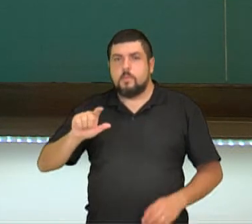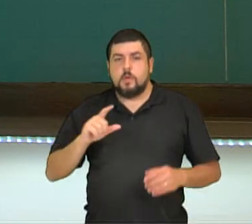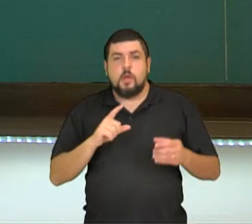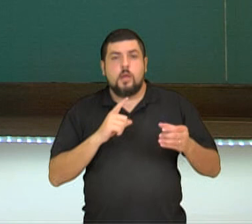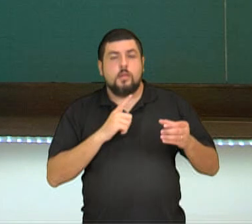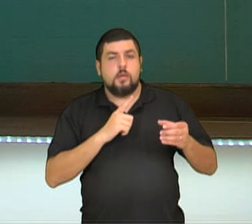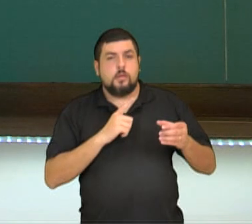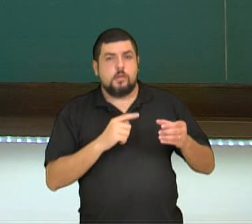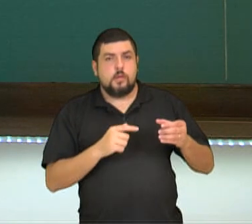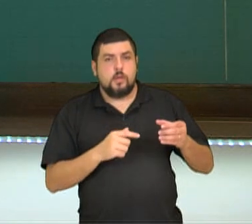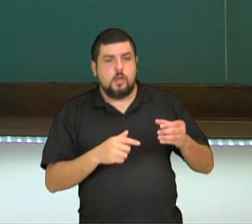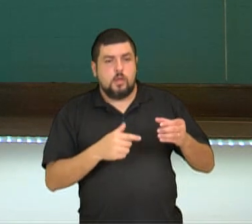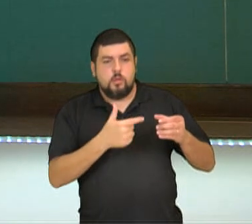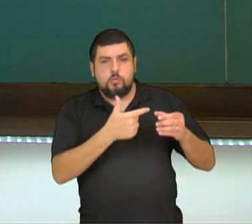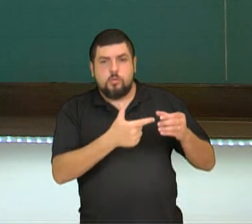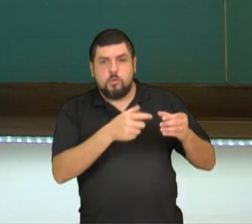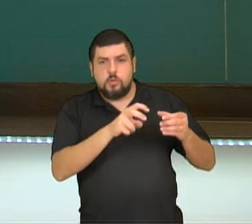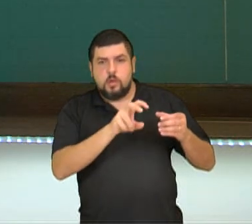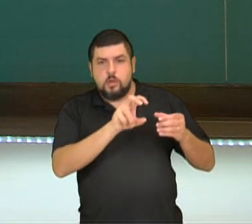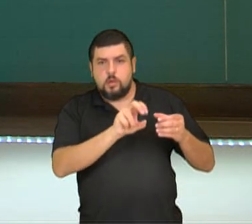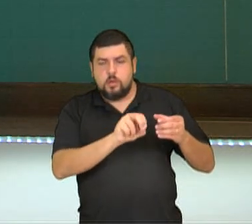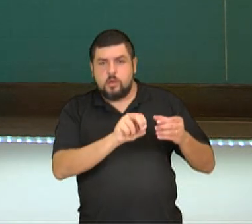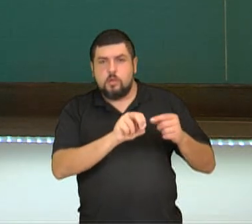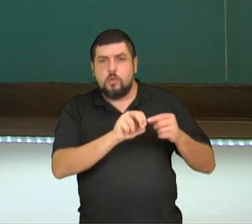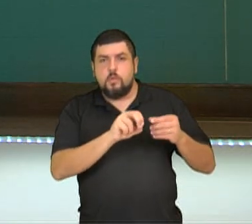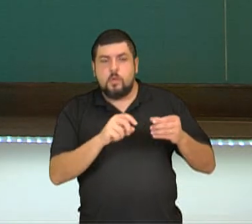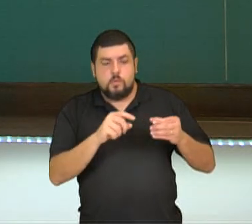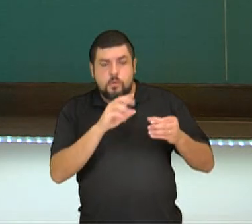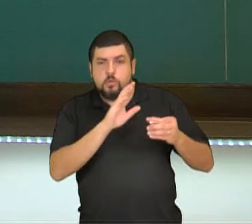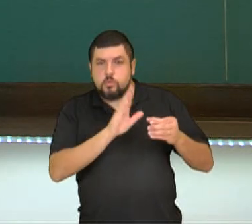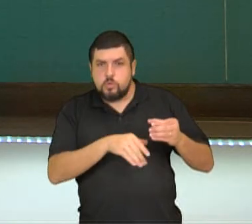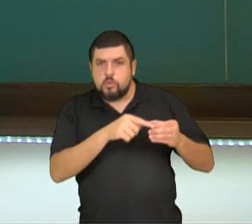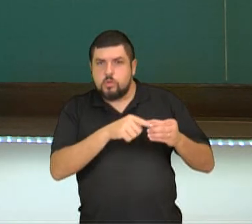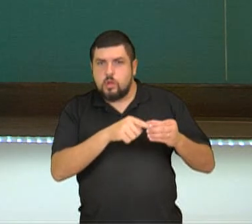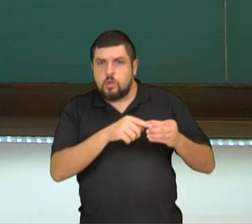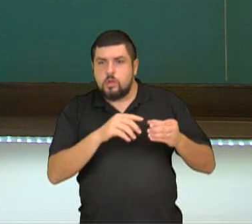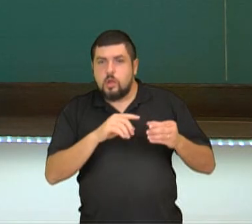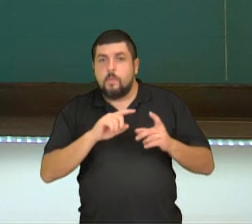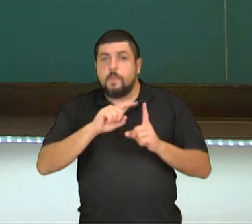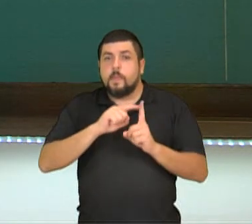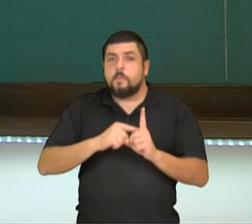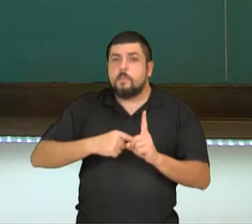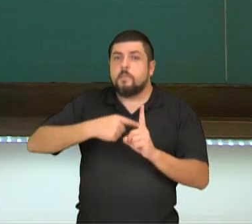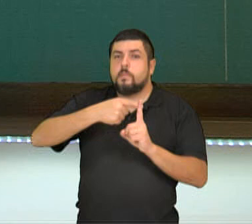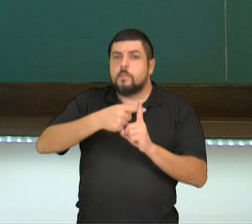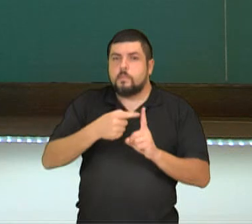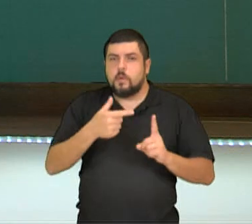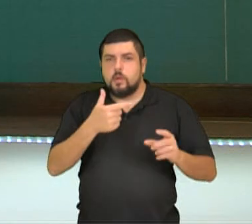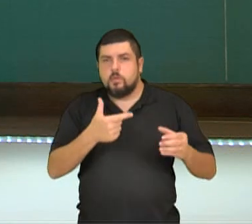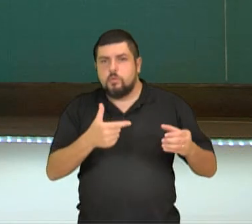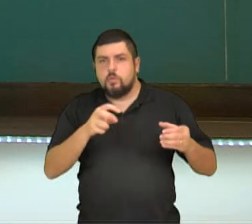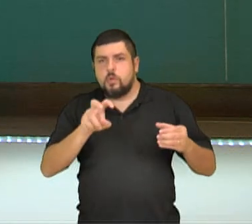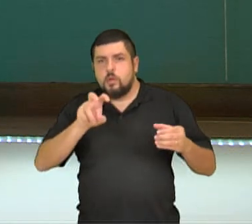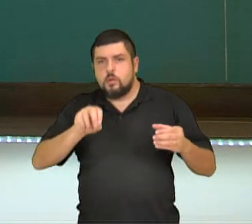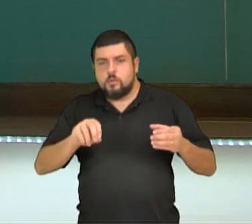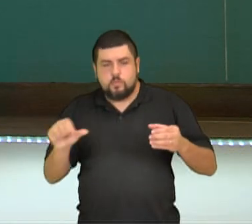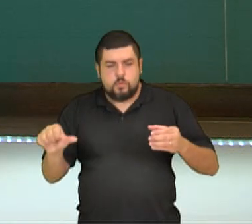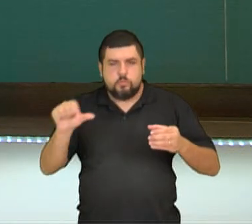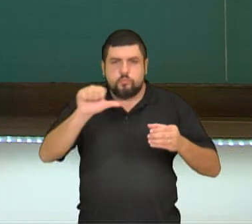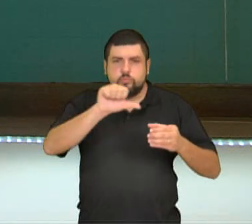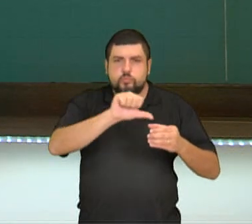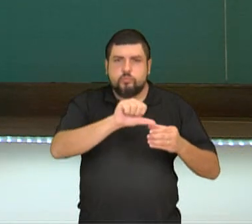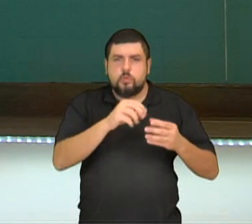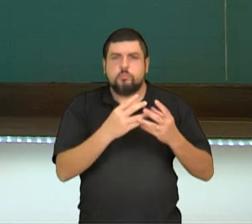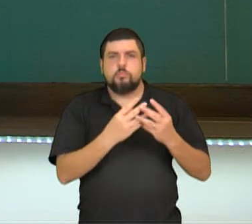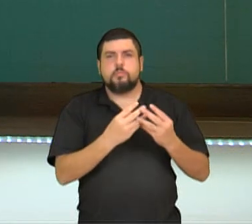tenho 250 e vou adicionar mais 250 ali para ter a solução desejada.